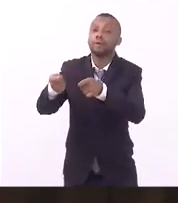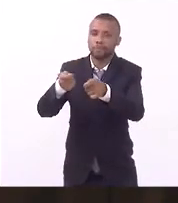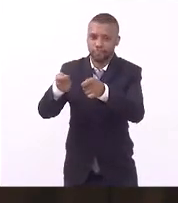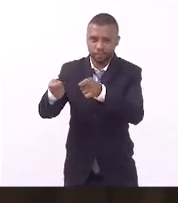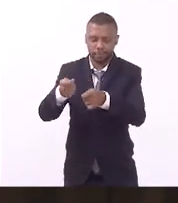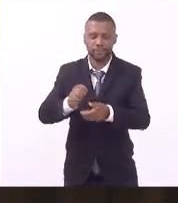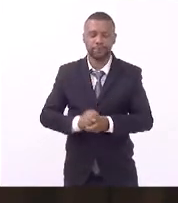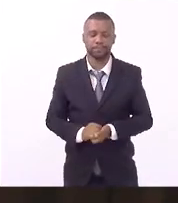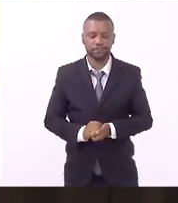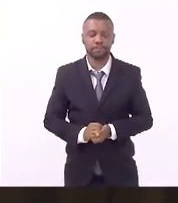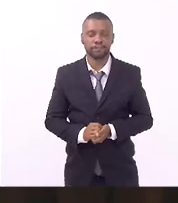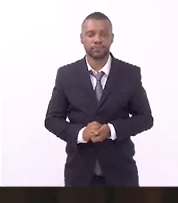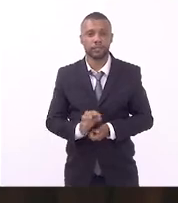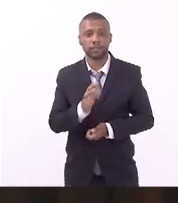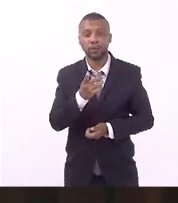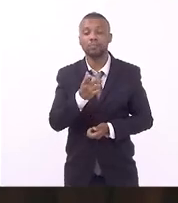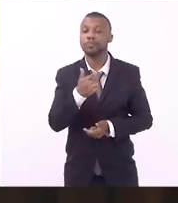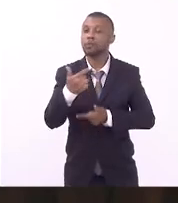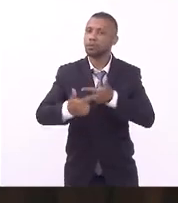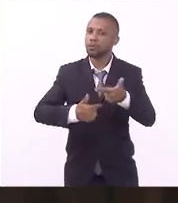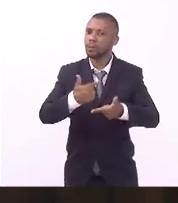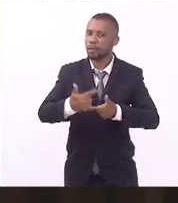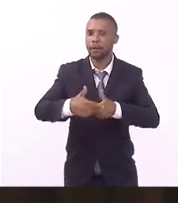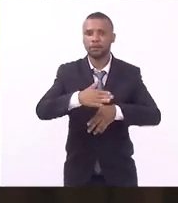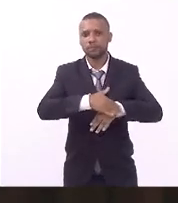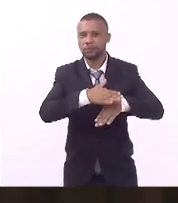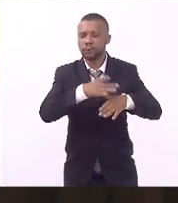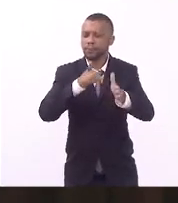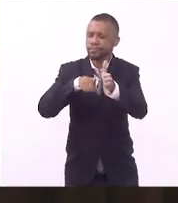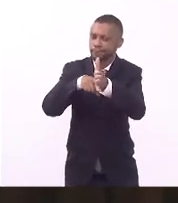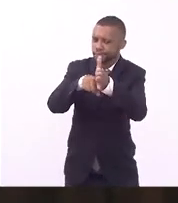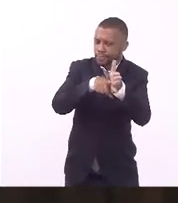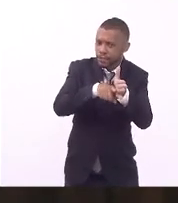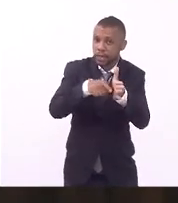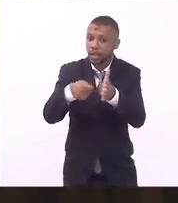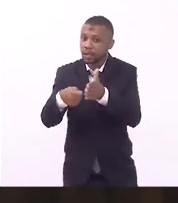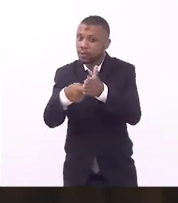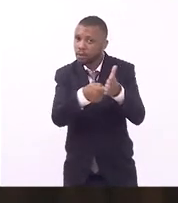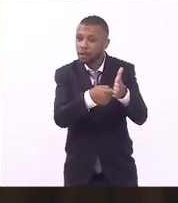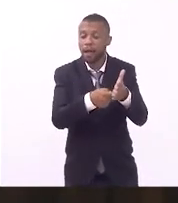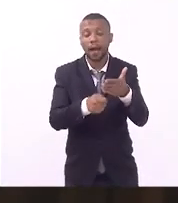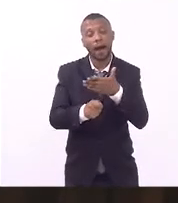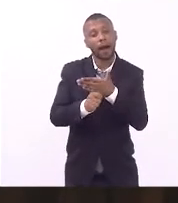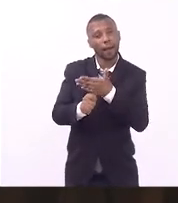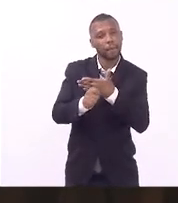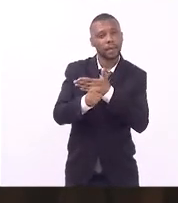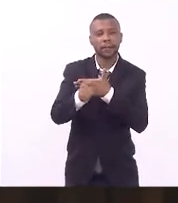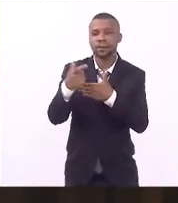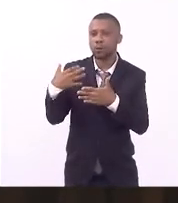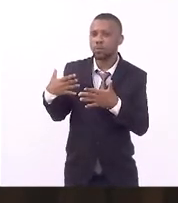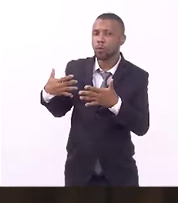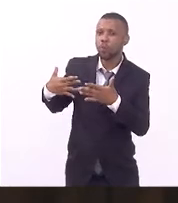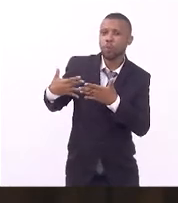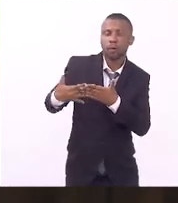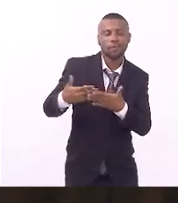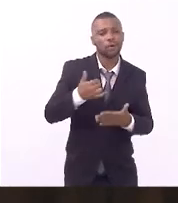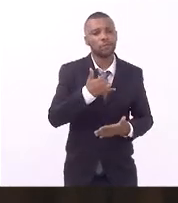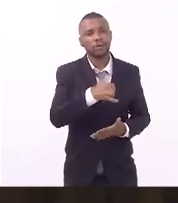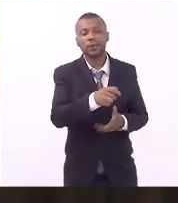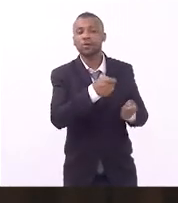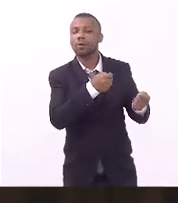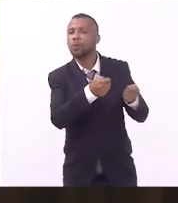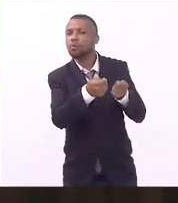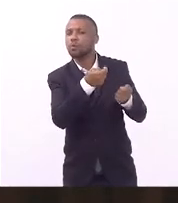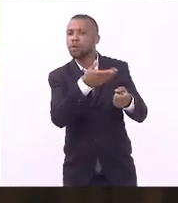Bom, pela própria natureza do seu trabalho, que investiga e denuncia, a imprensa, ao longo da sua trajetória, foi vítima de controle e